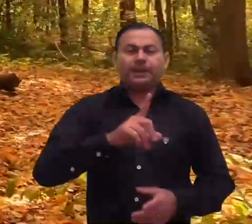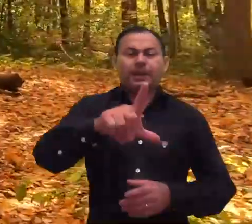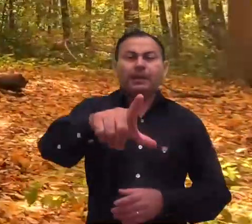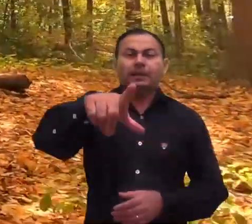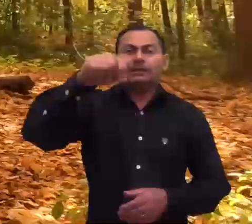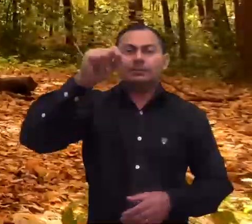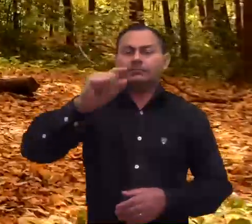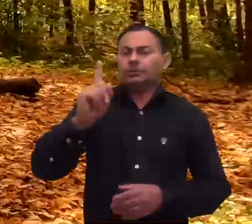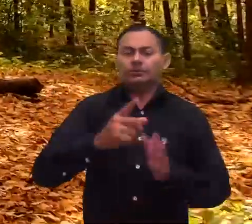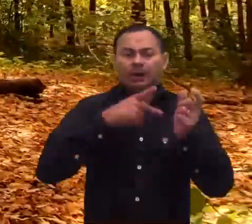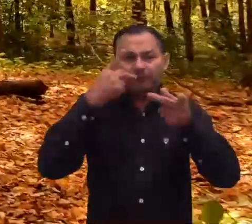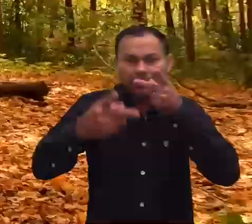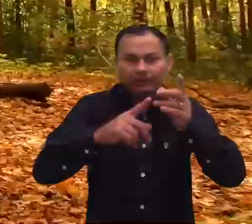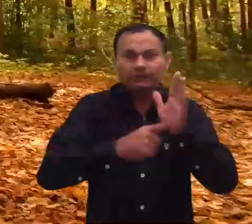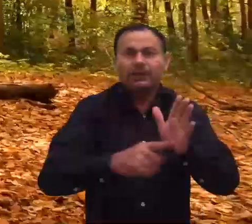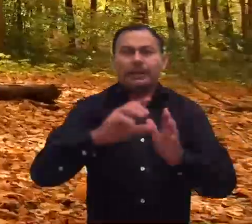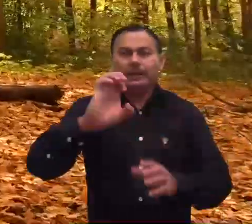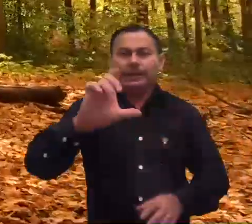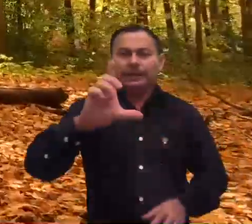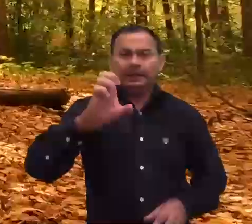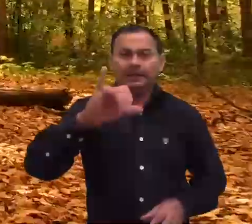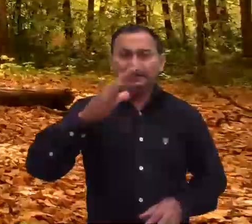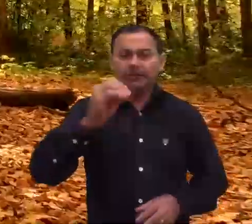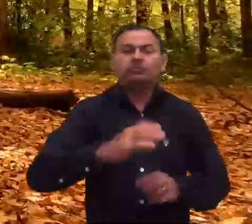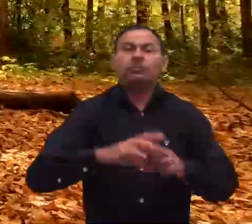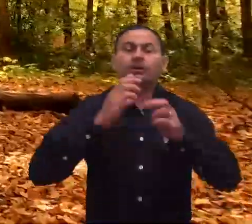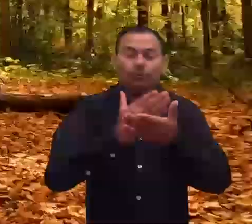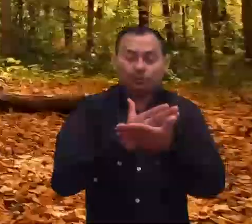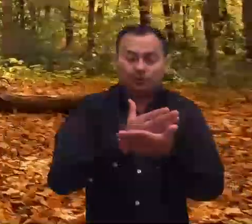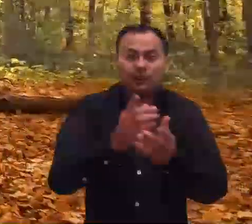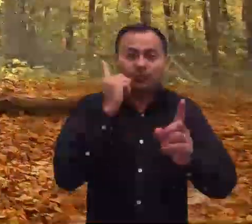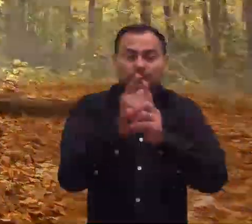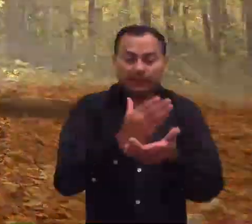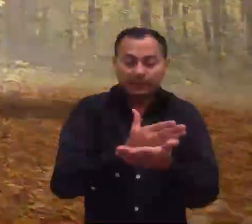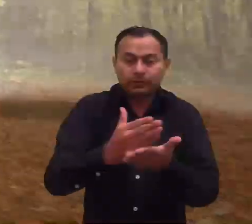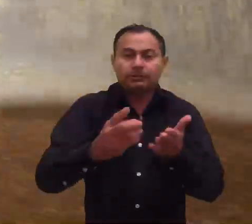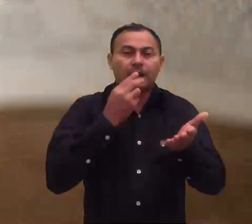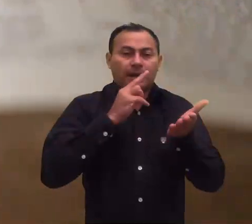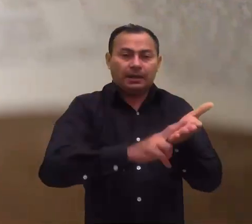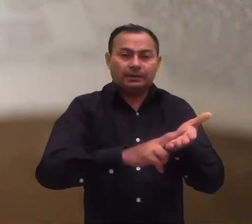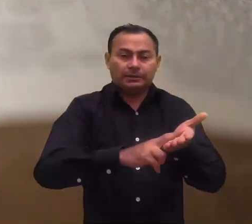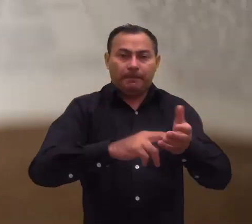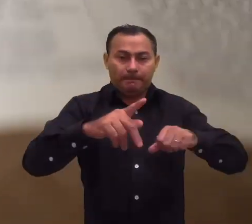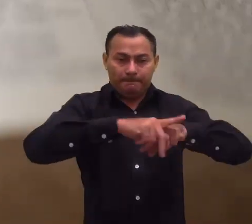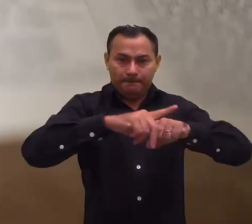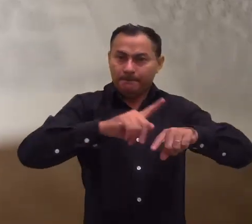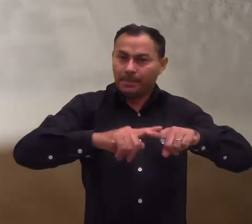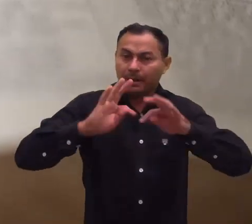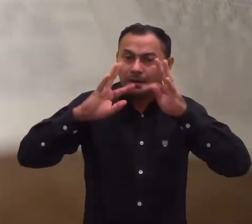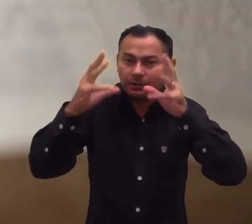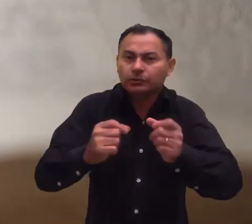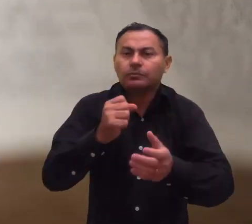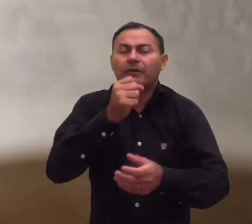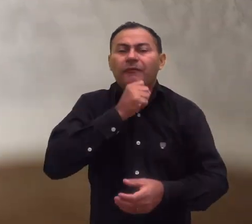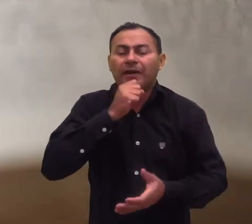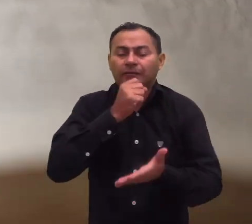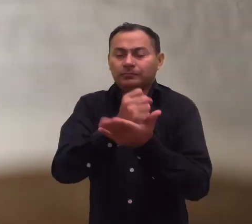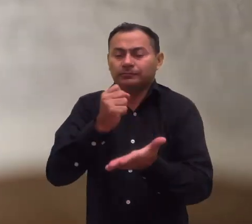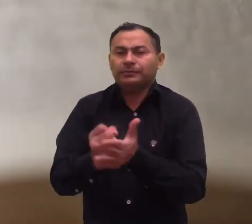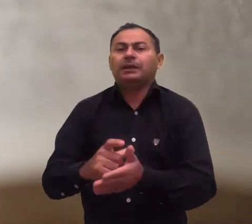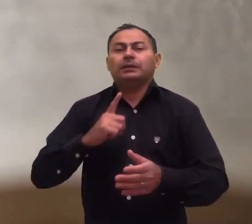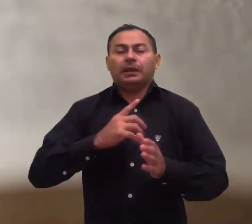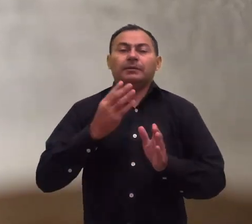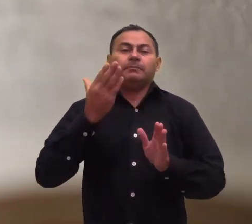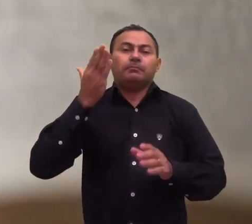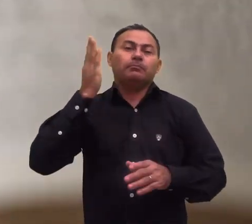nela. A eleição pode não ser muito mencionada, mas pode ser encontrada na introdução da carta de Pedro. Entretanto, em todo o